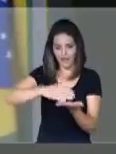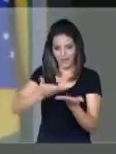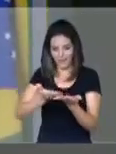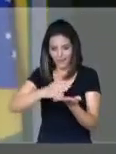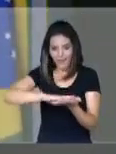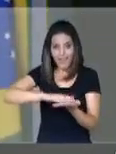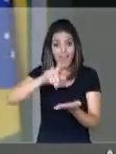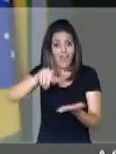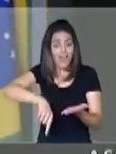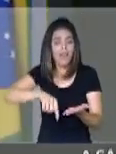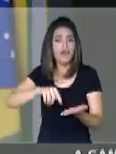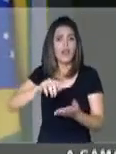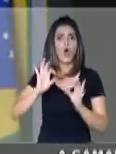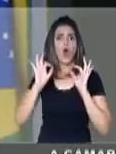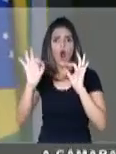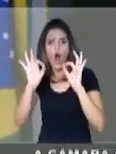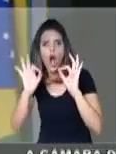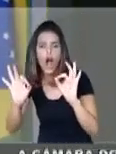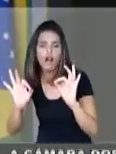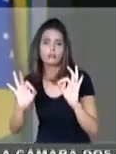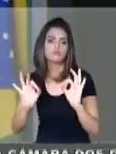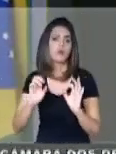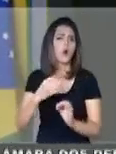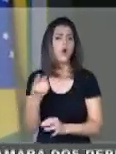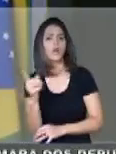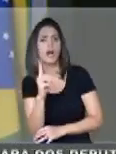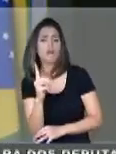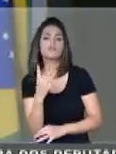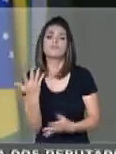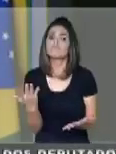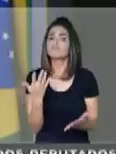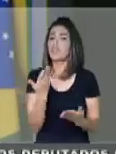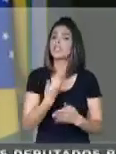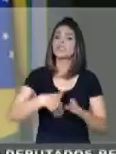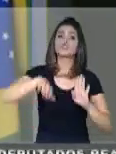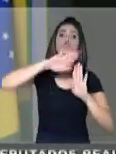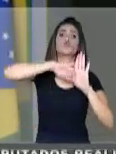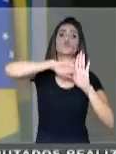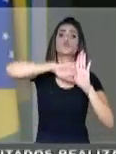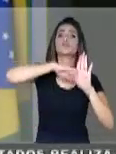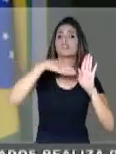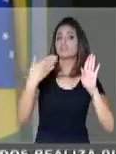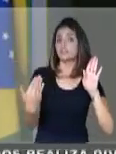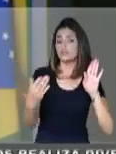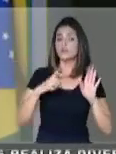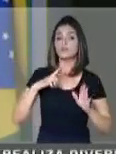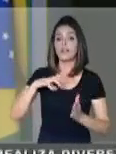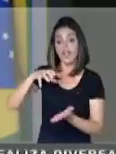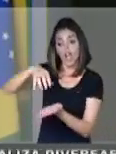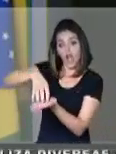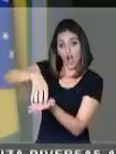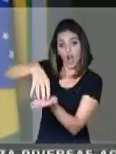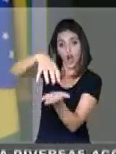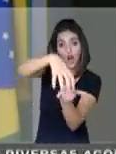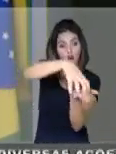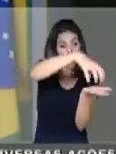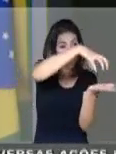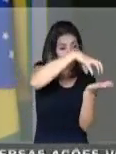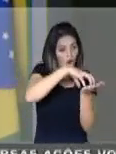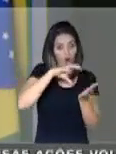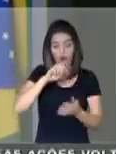é muito subjetivo. Nós temos os órgãos de controle. Nós temos os órgãos em que você tem